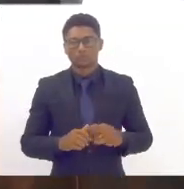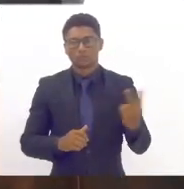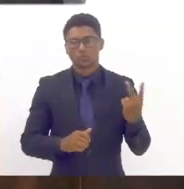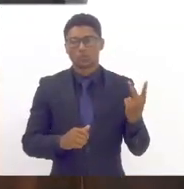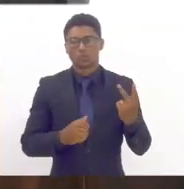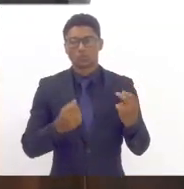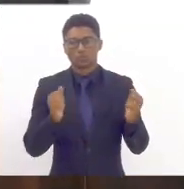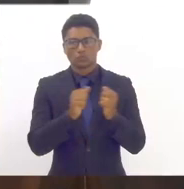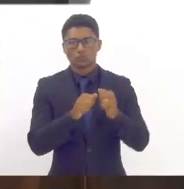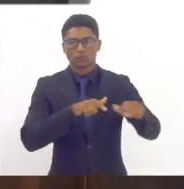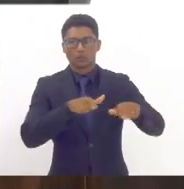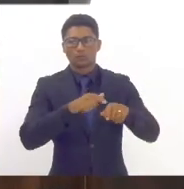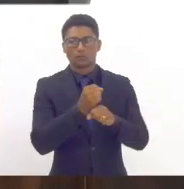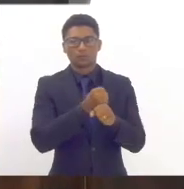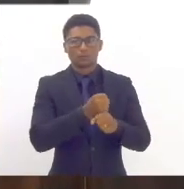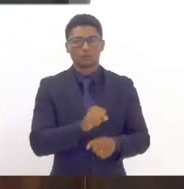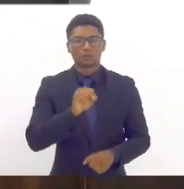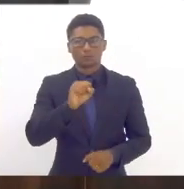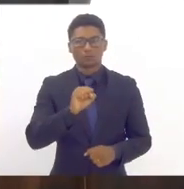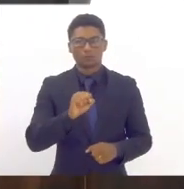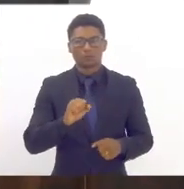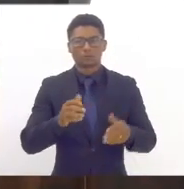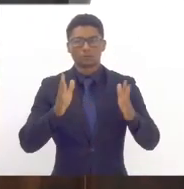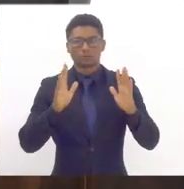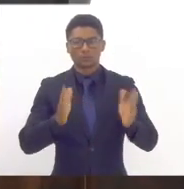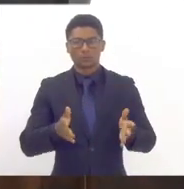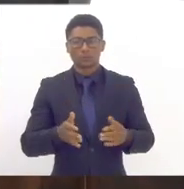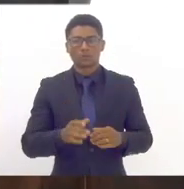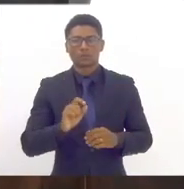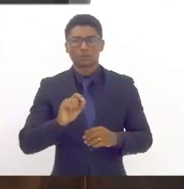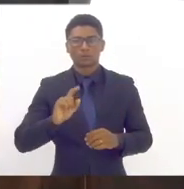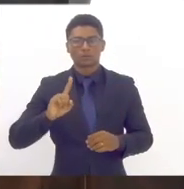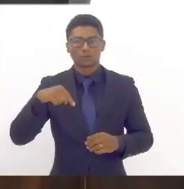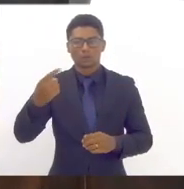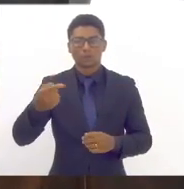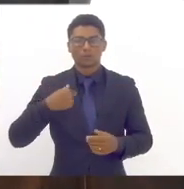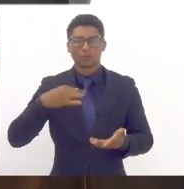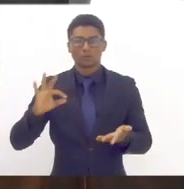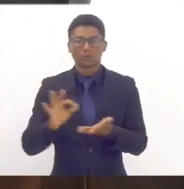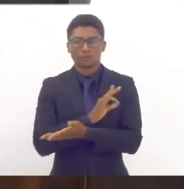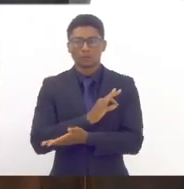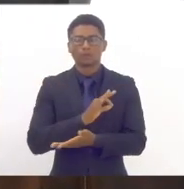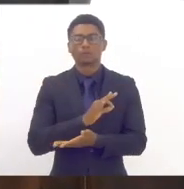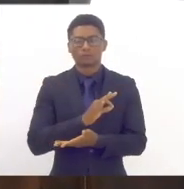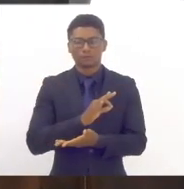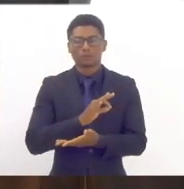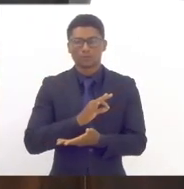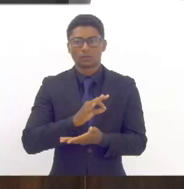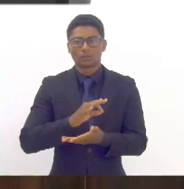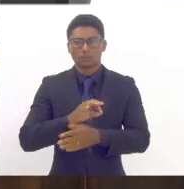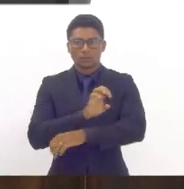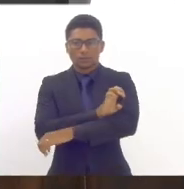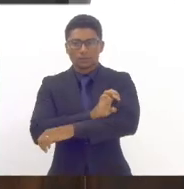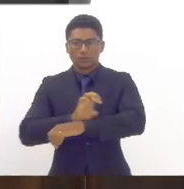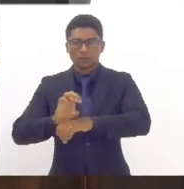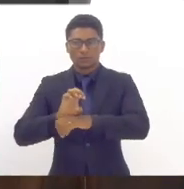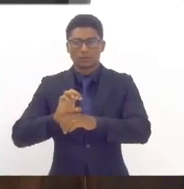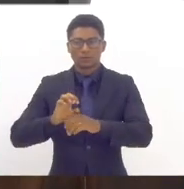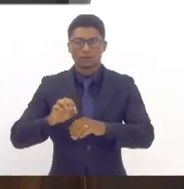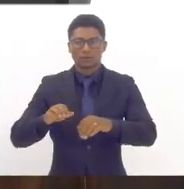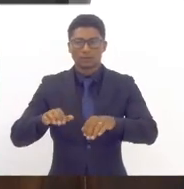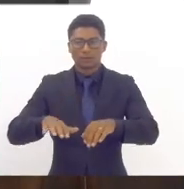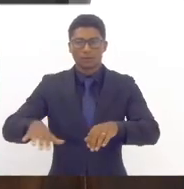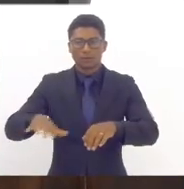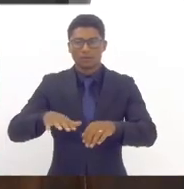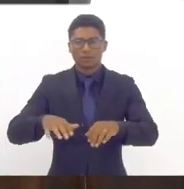há 8 anos. Já éramos um casal quando eu fui contratado como estagiário na redação. Eu percebi ali de cara que ele era